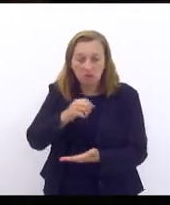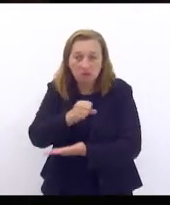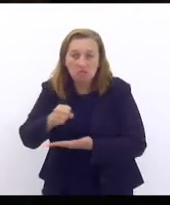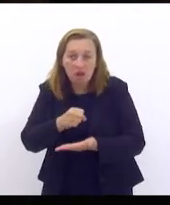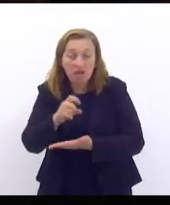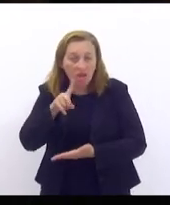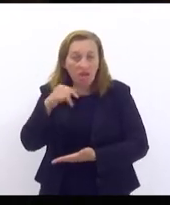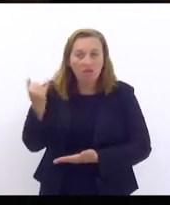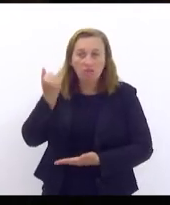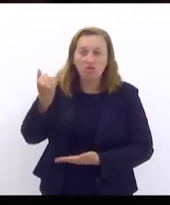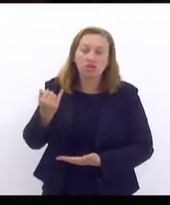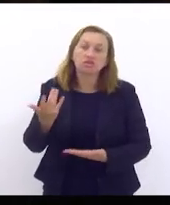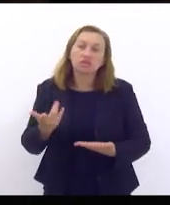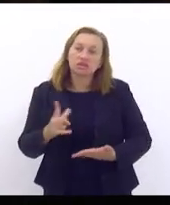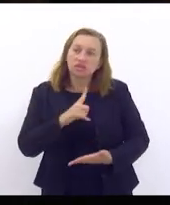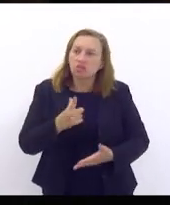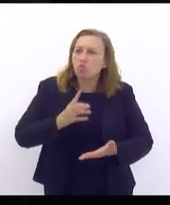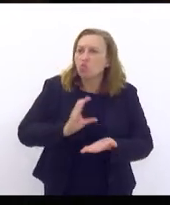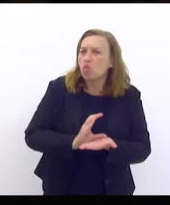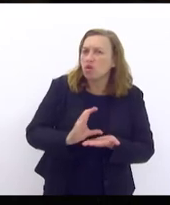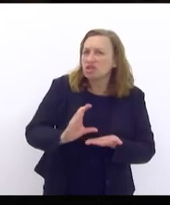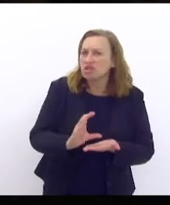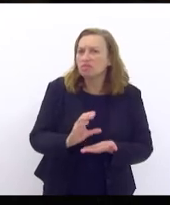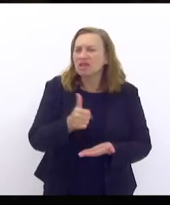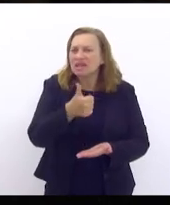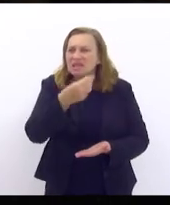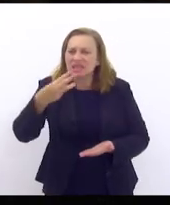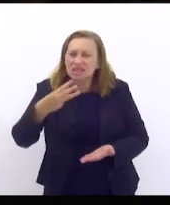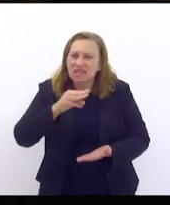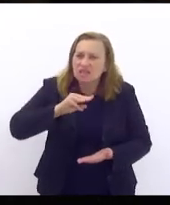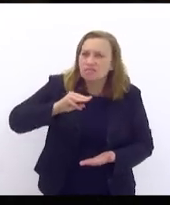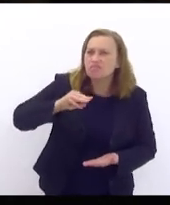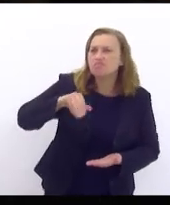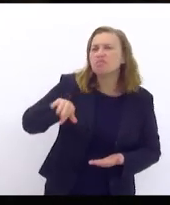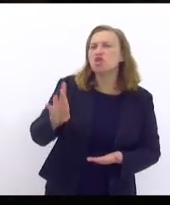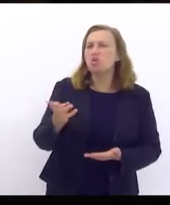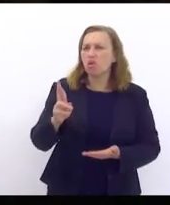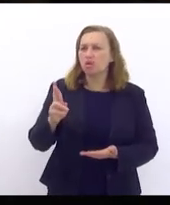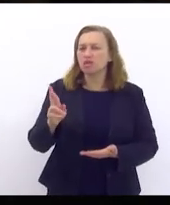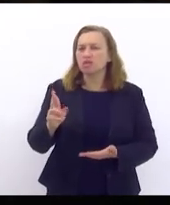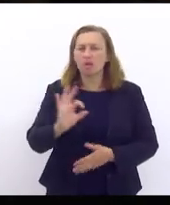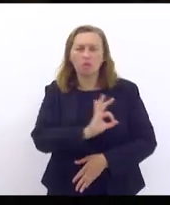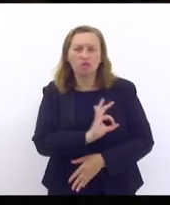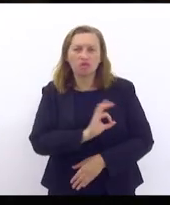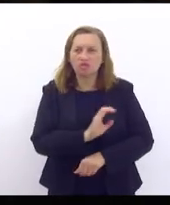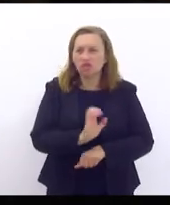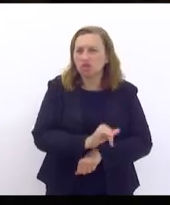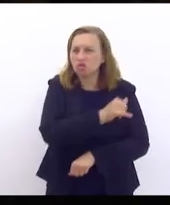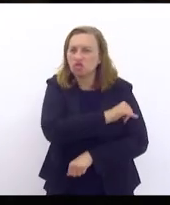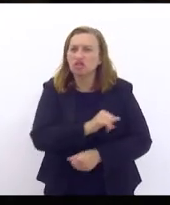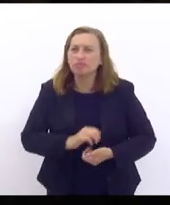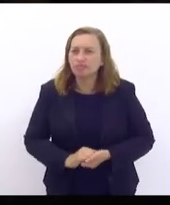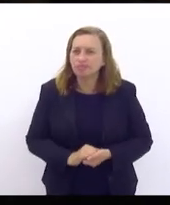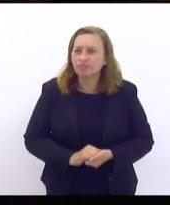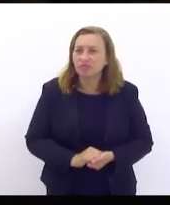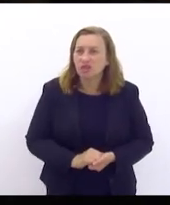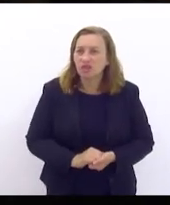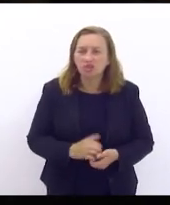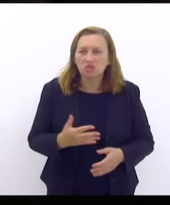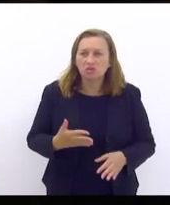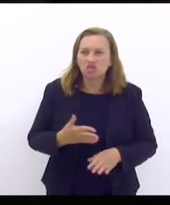importante. Afinal de contas, a gente tem um orçamento de cerca de 13 bilhões para as polícias do estado do Rio de Janeiro. Não